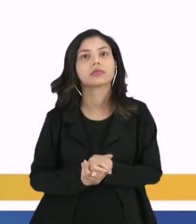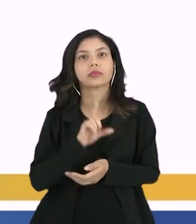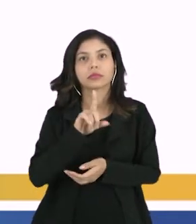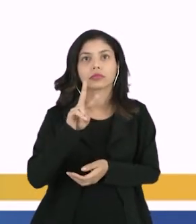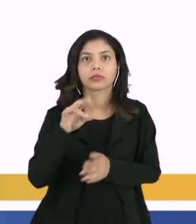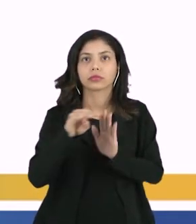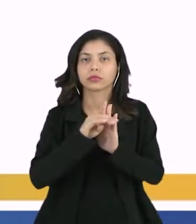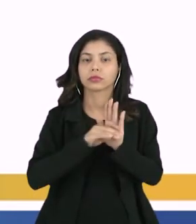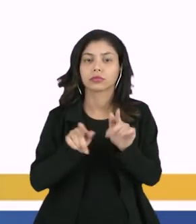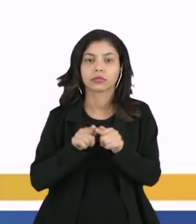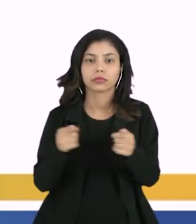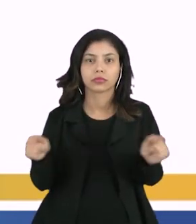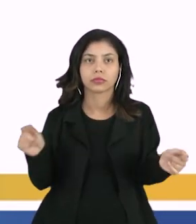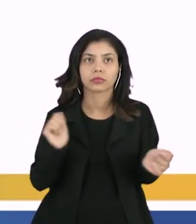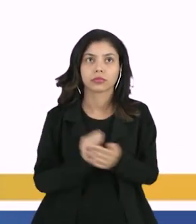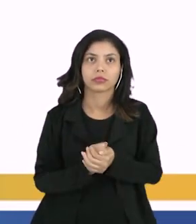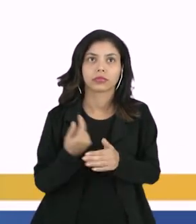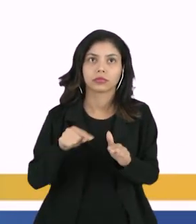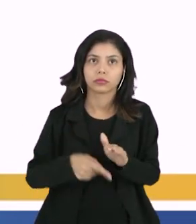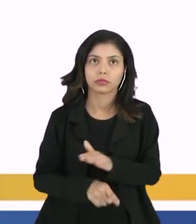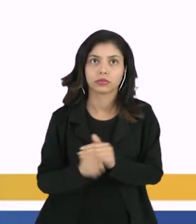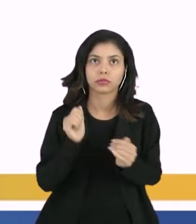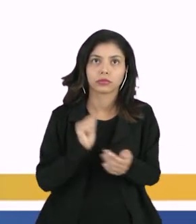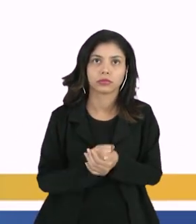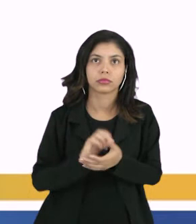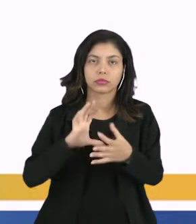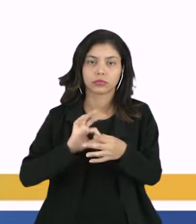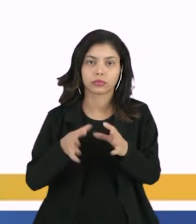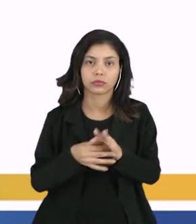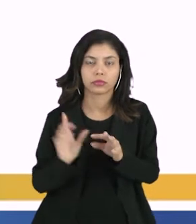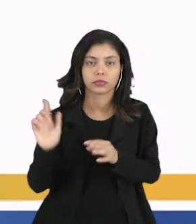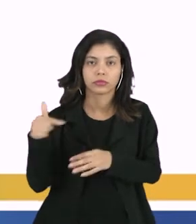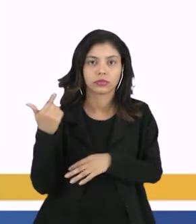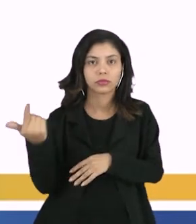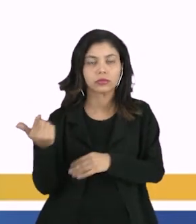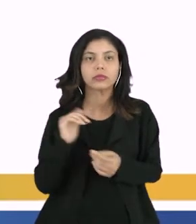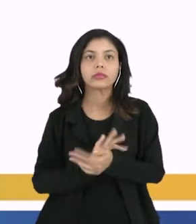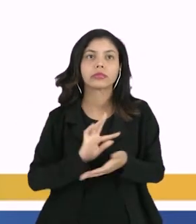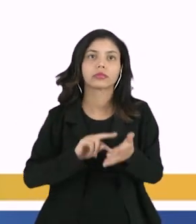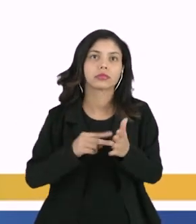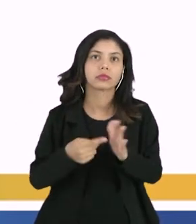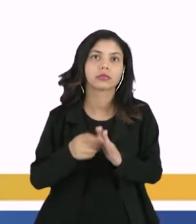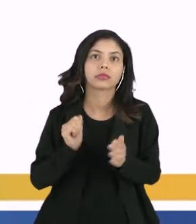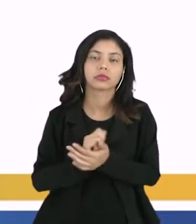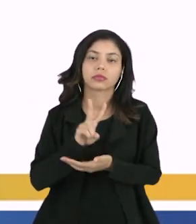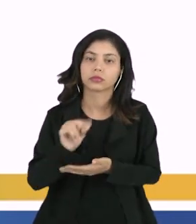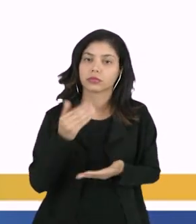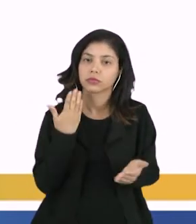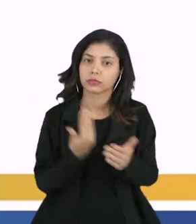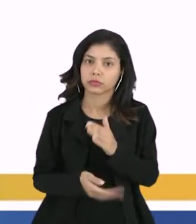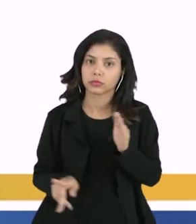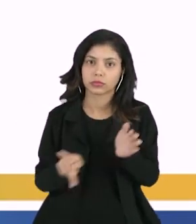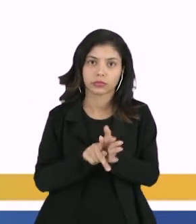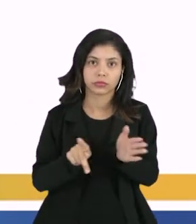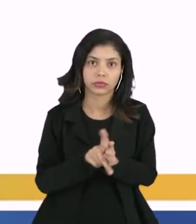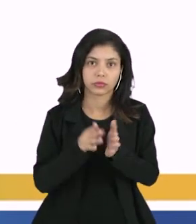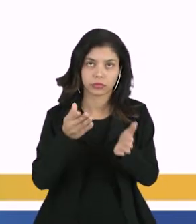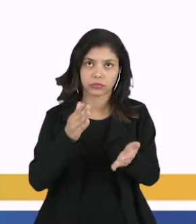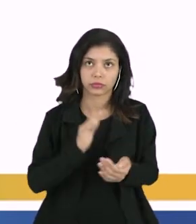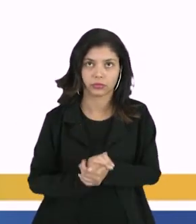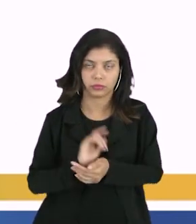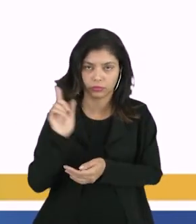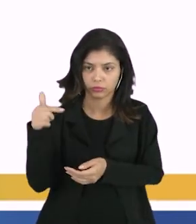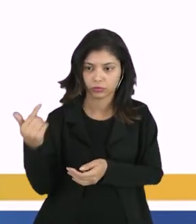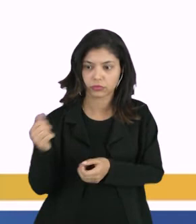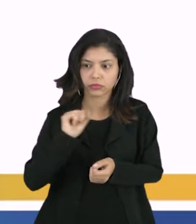classe gramatical dela é uma, mas dentro do contexto ela ganha uma outra significação. Ela vai pertencer, digamos assim, a